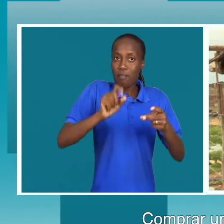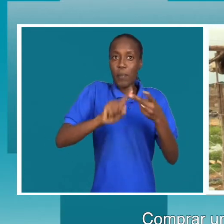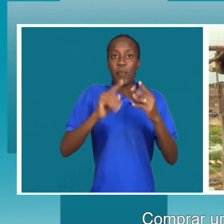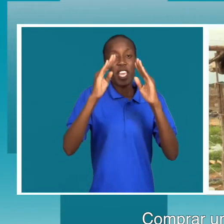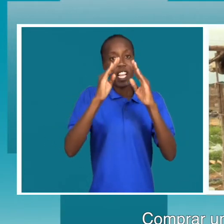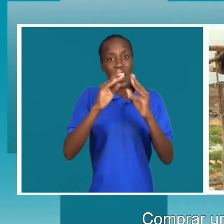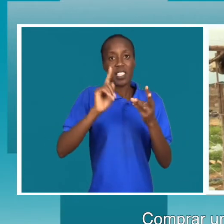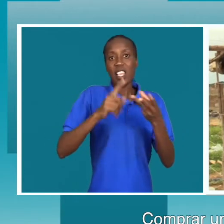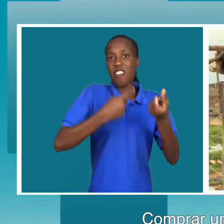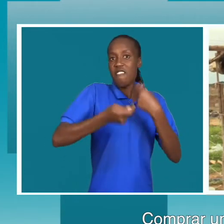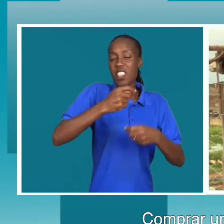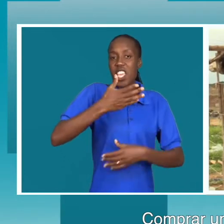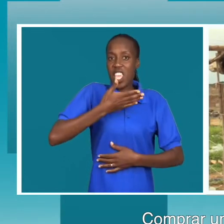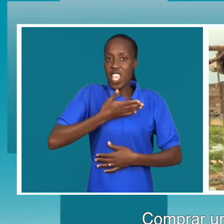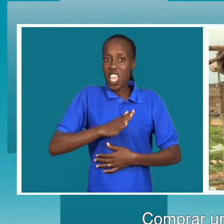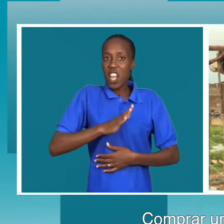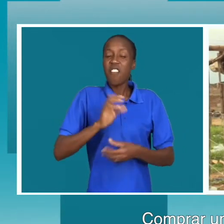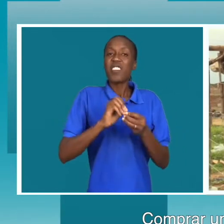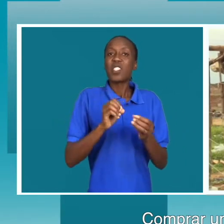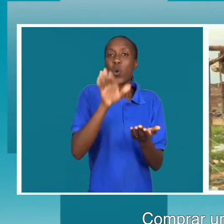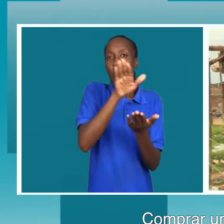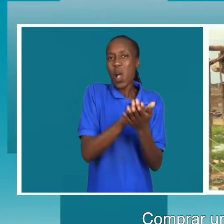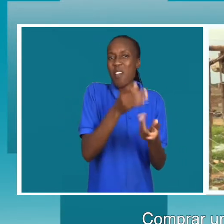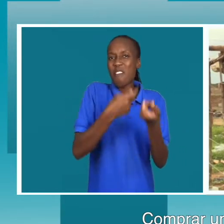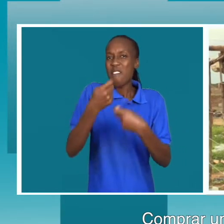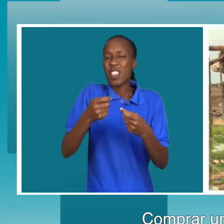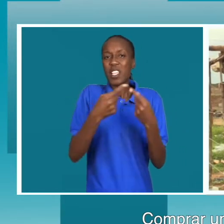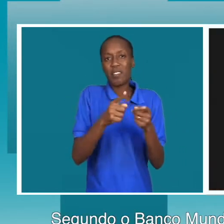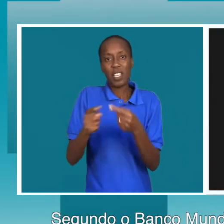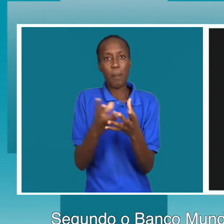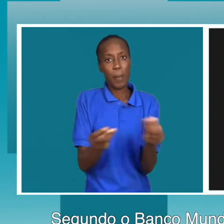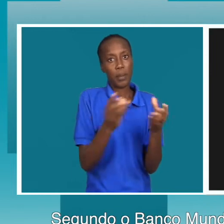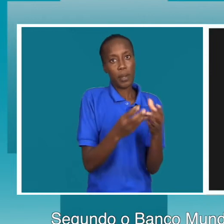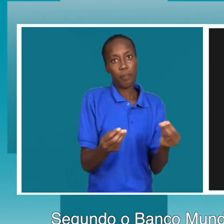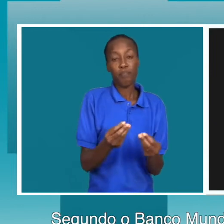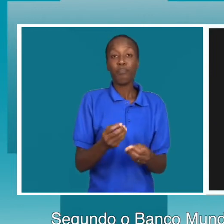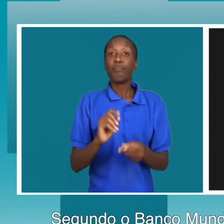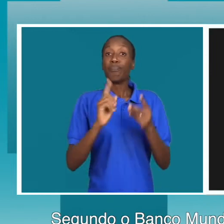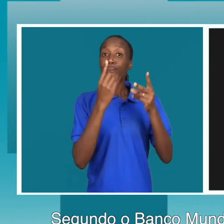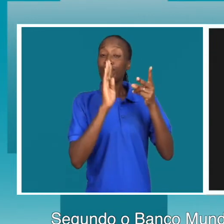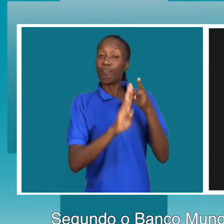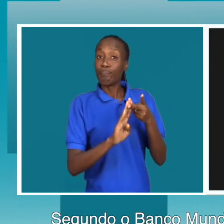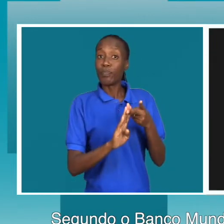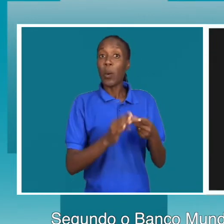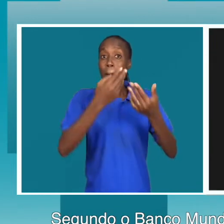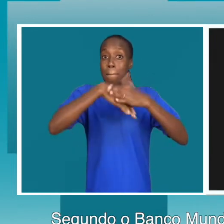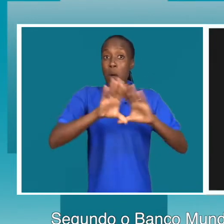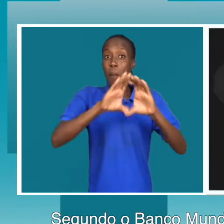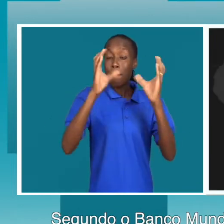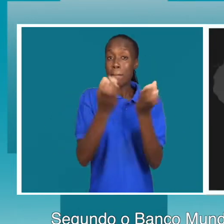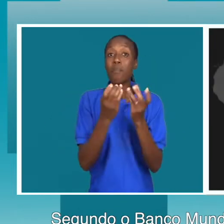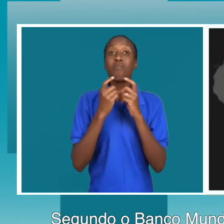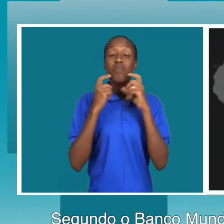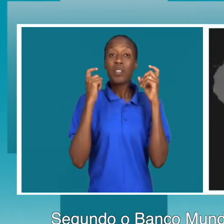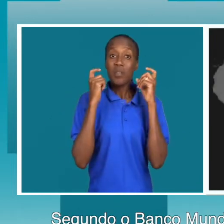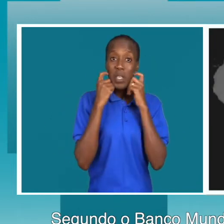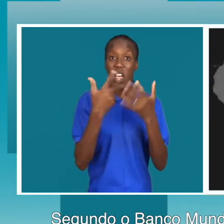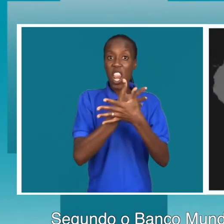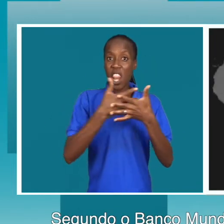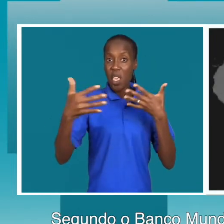e poder ter um negócio fixo, uma ferragem. Segundo o Banco Mundial, Moçambique é o país